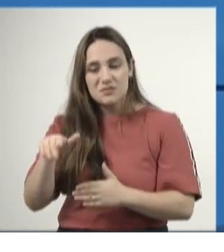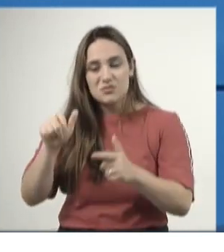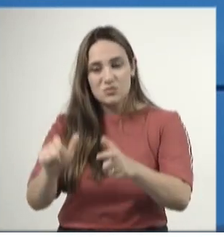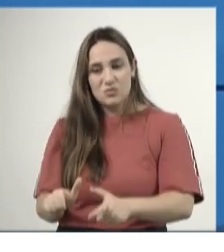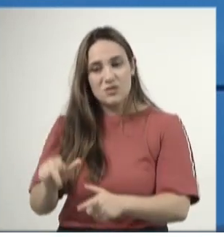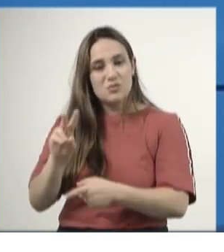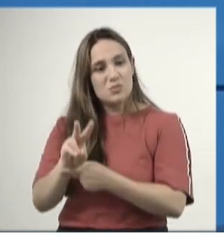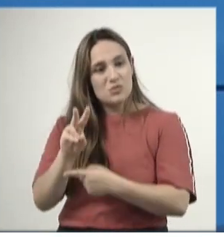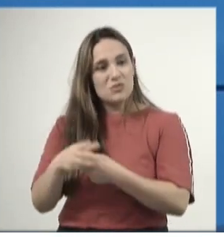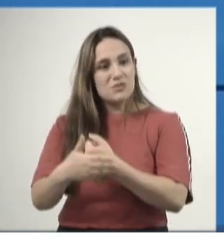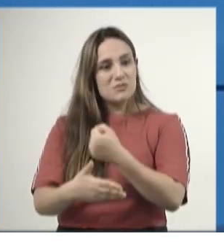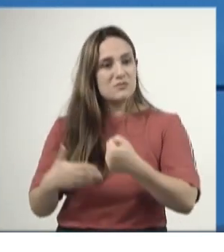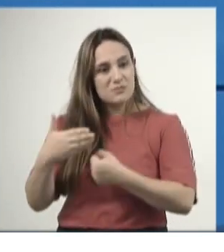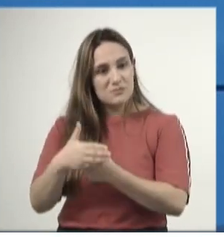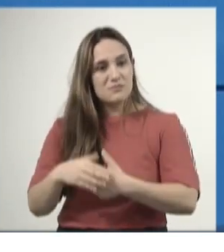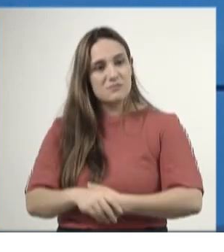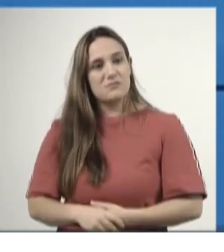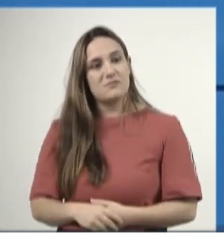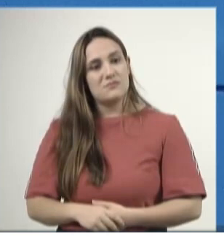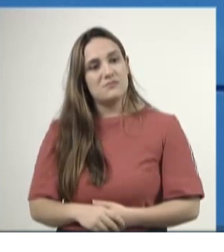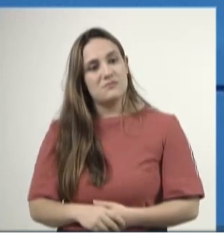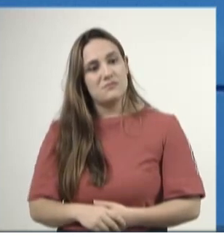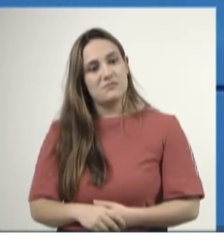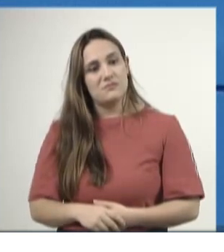proteção. Nesse sentido,